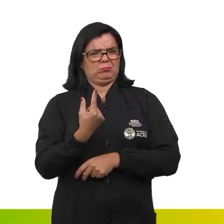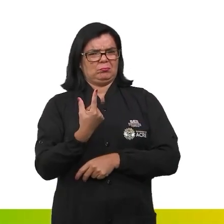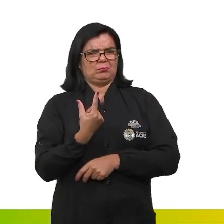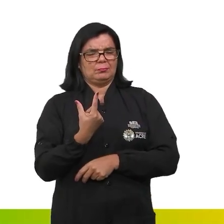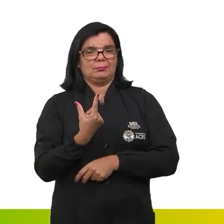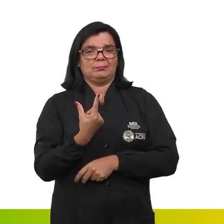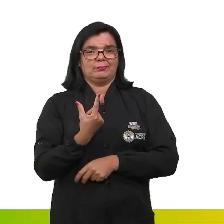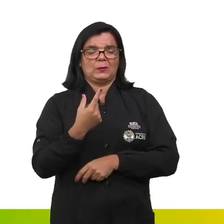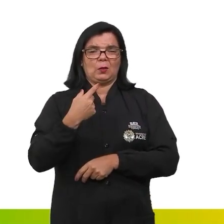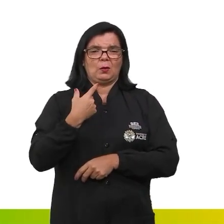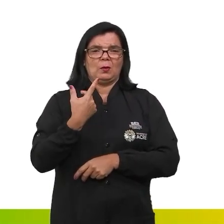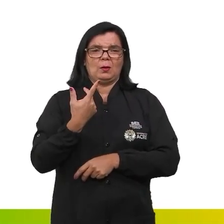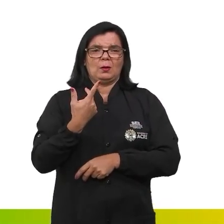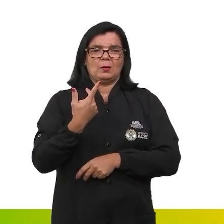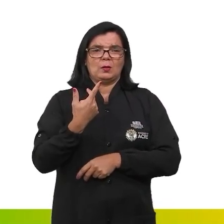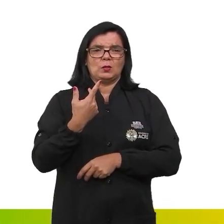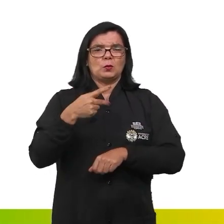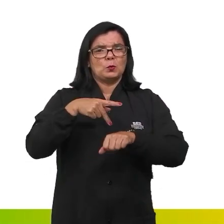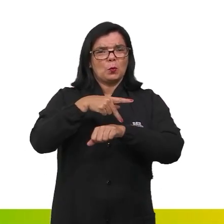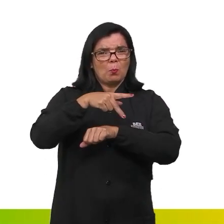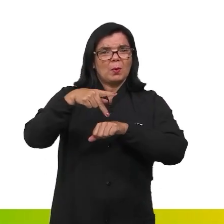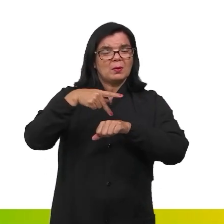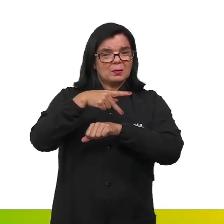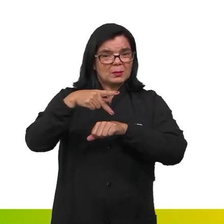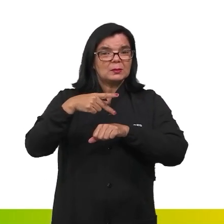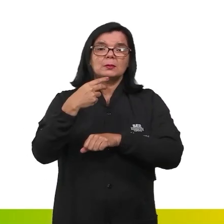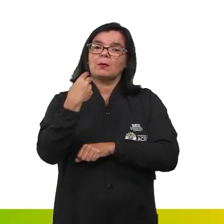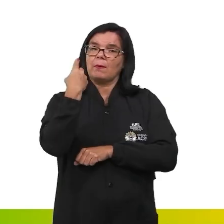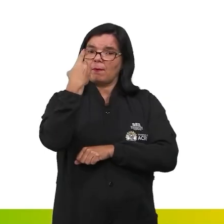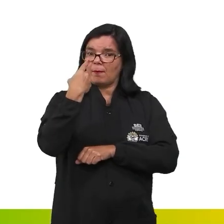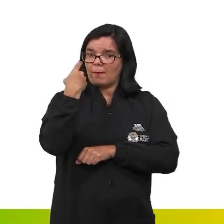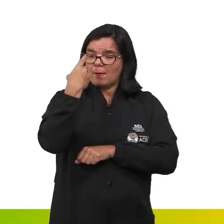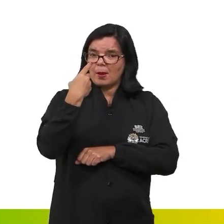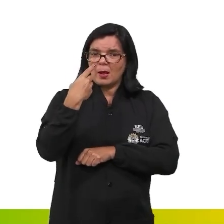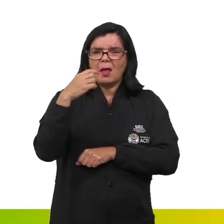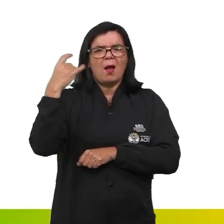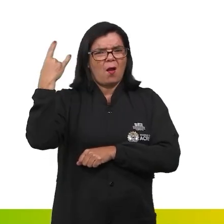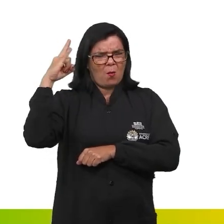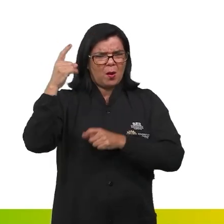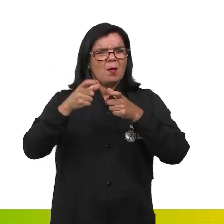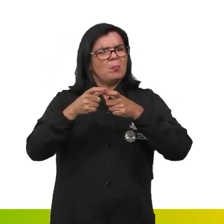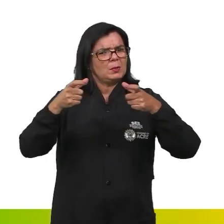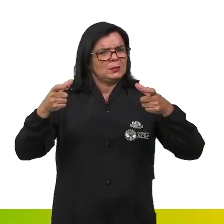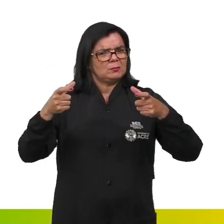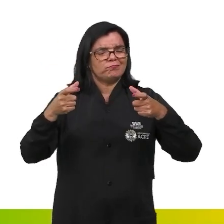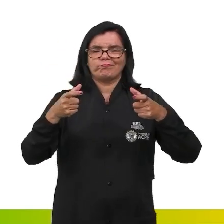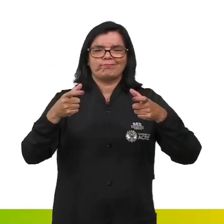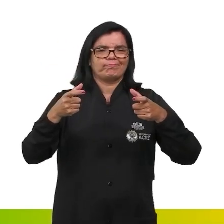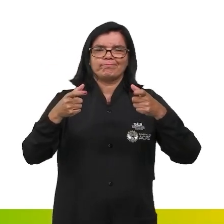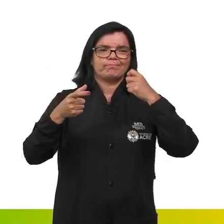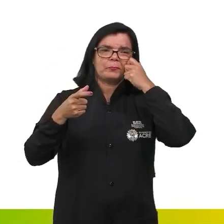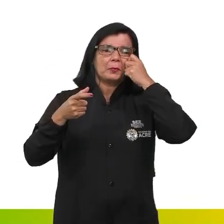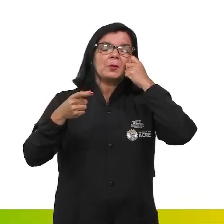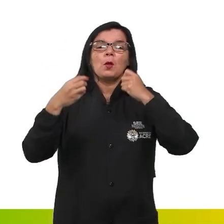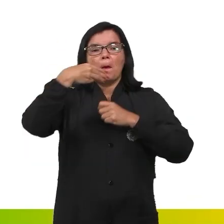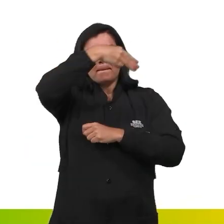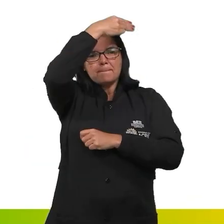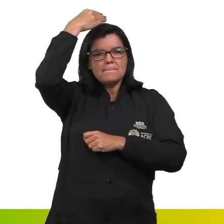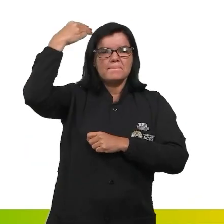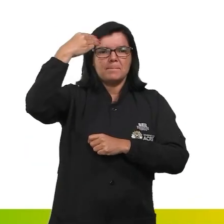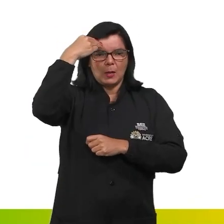população dos países. Ó, estamos falando dos países hispanohablantes. É a Bolívia que tem a maior população? Acho que não, né, galera? O México tem um